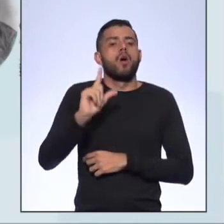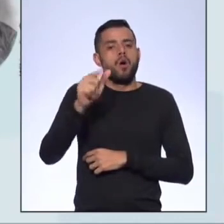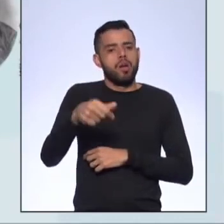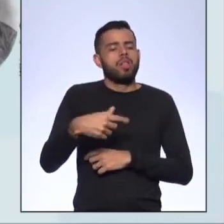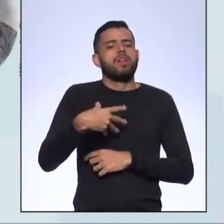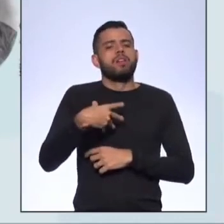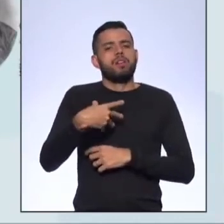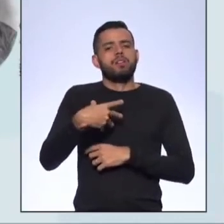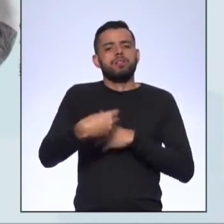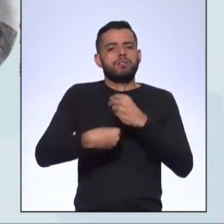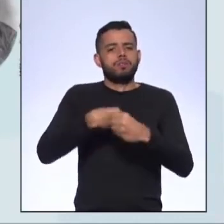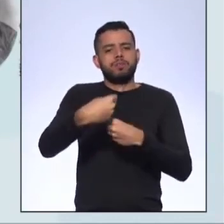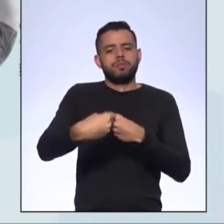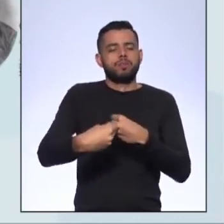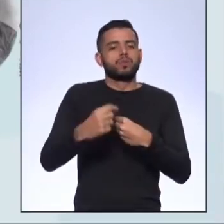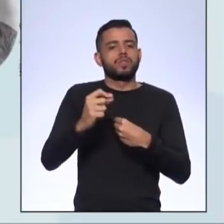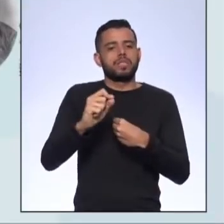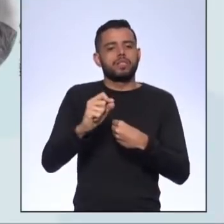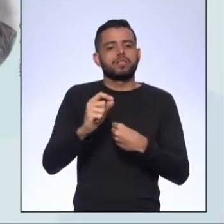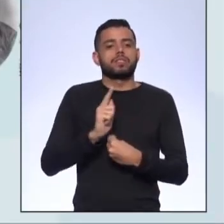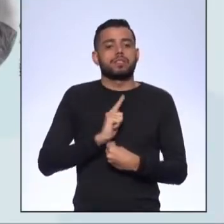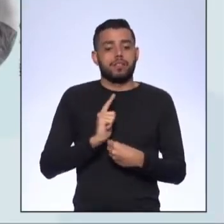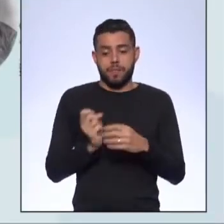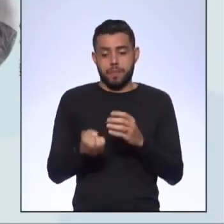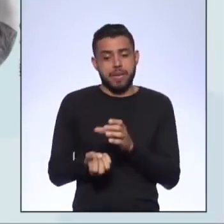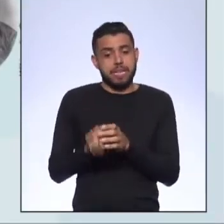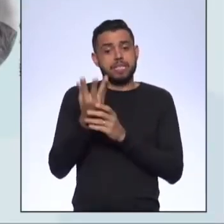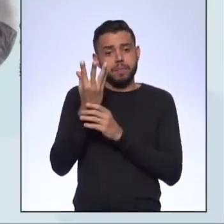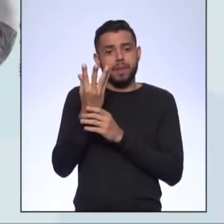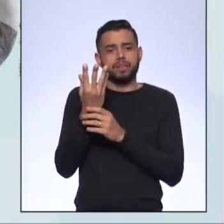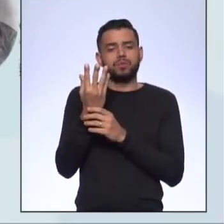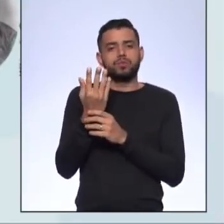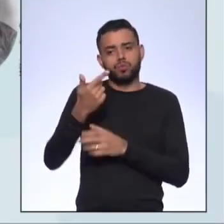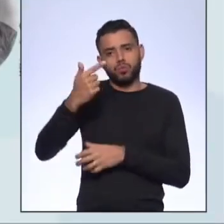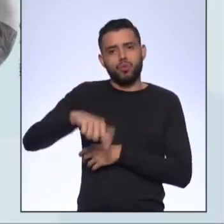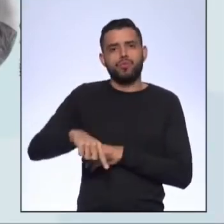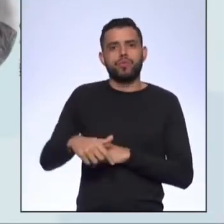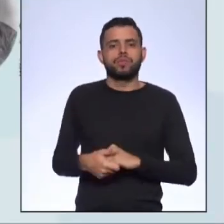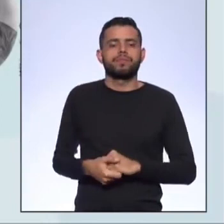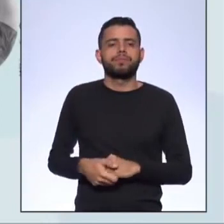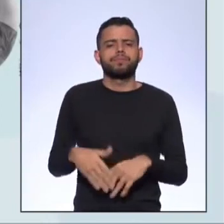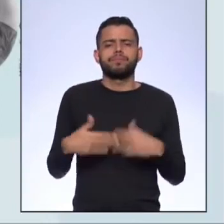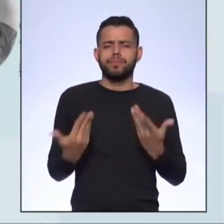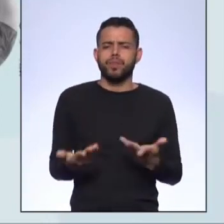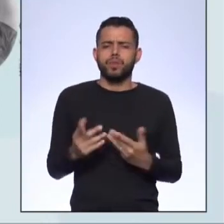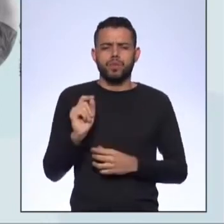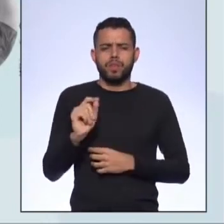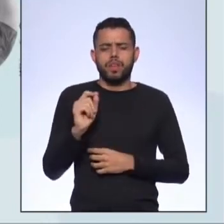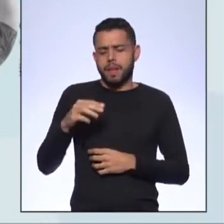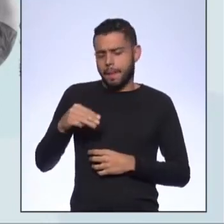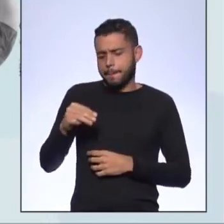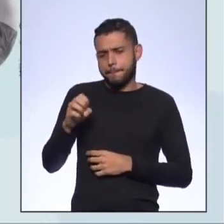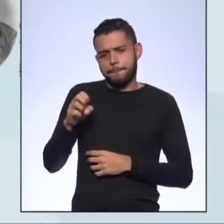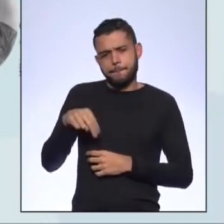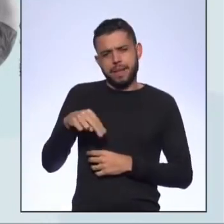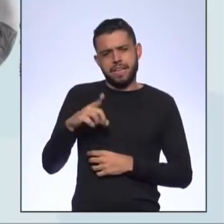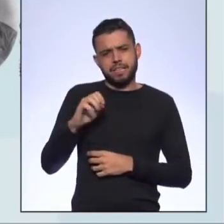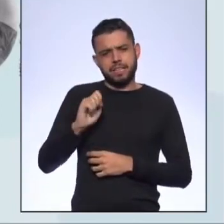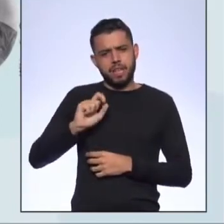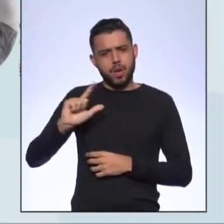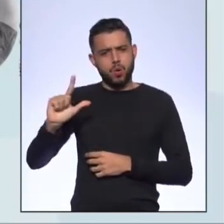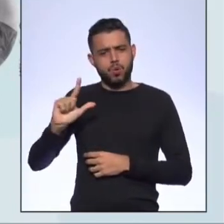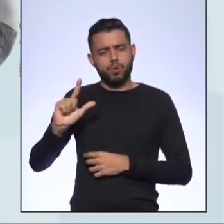geração, lá na F2, a gente teve o aparecimento, né, o reaparecimento aí. Então, até Mendel, todos